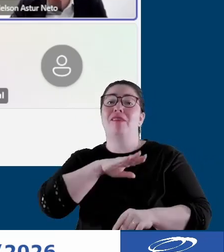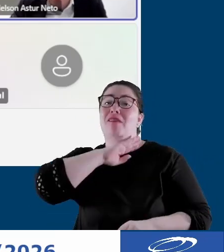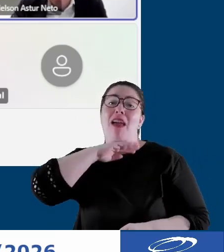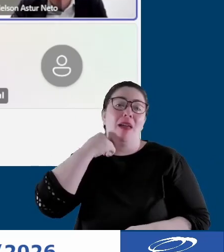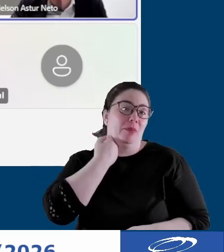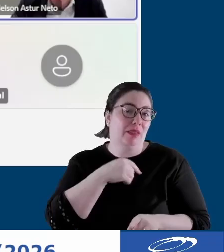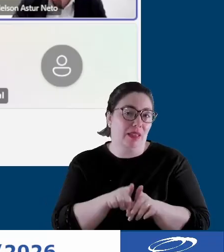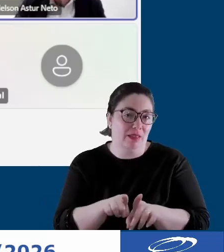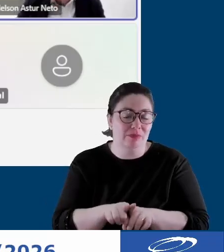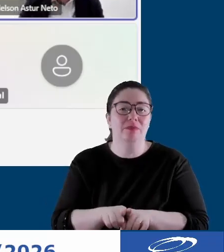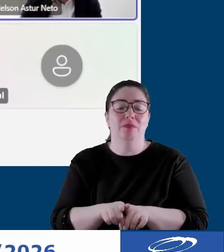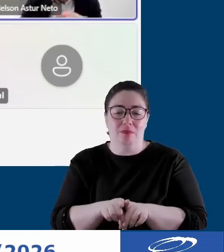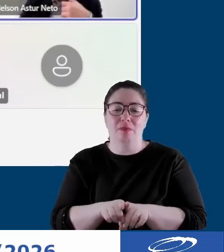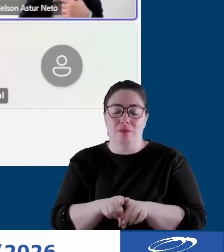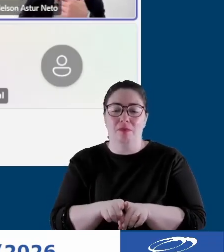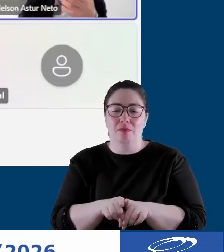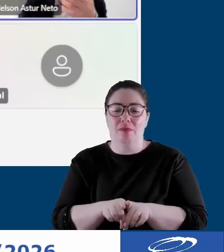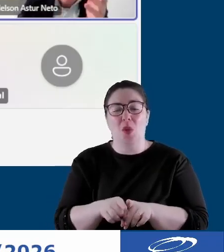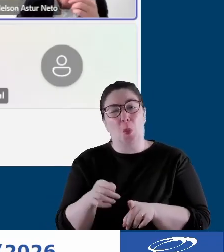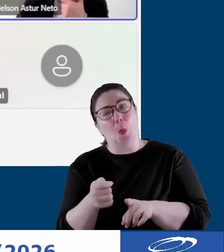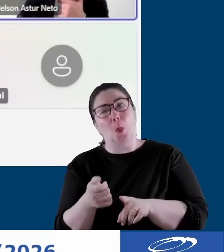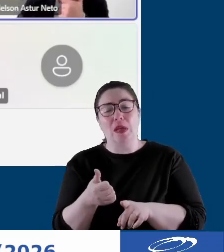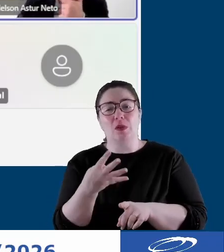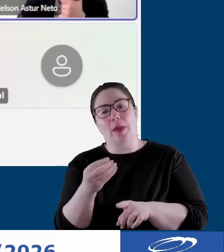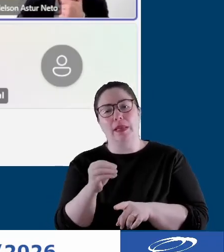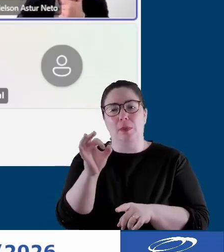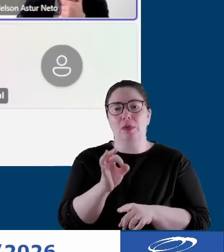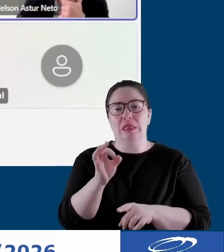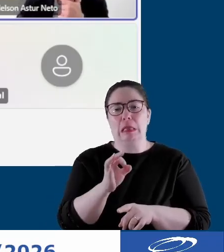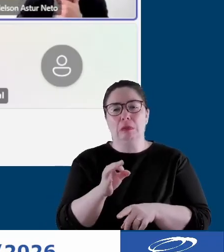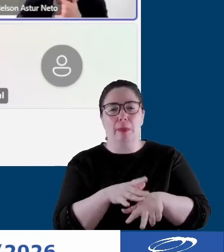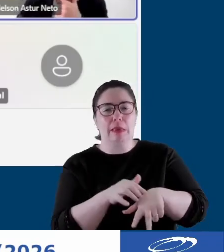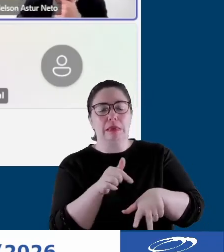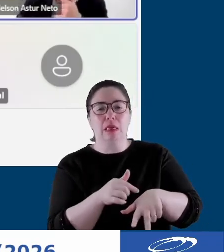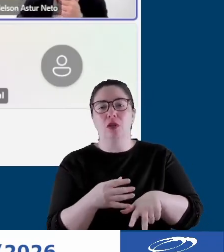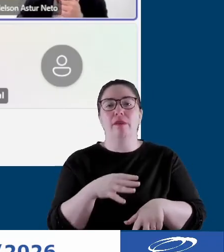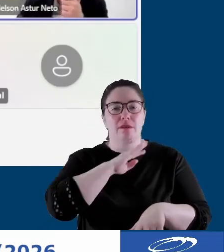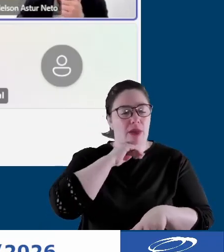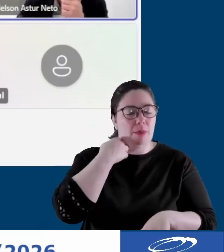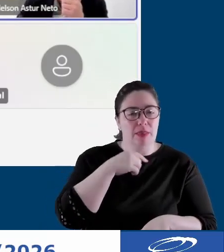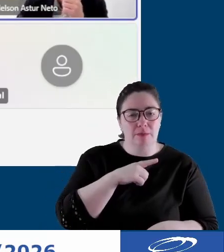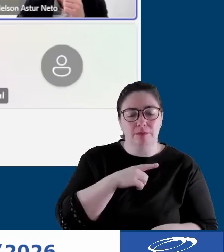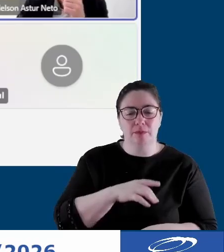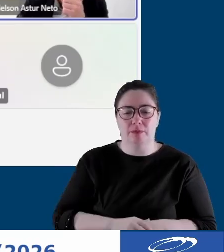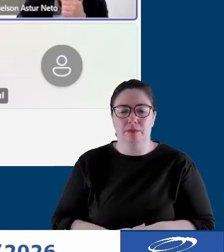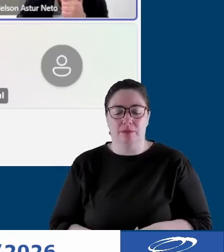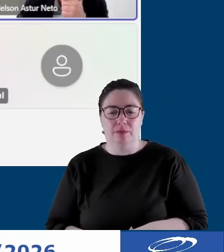casos, nem em todos, tá? E, lógico, os sinais sistêmicos de uma infecção